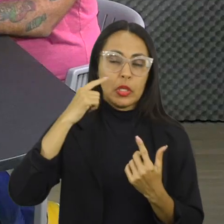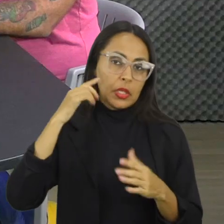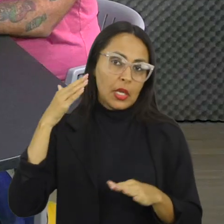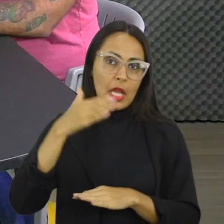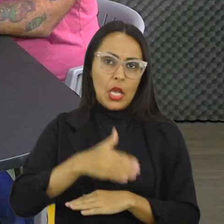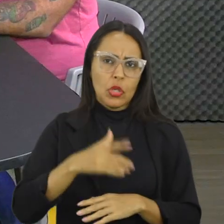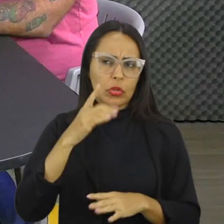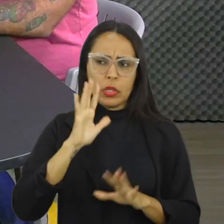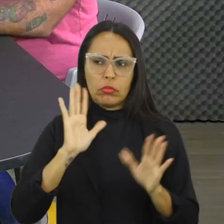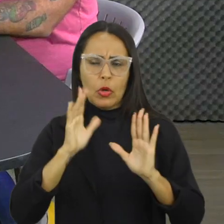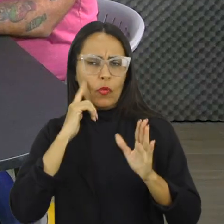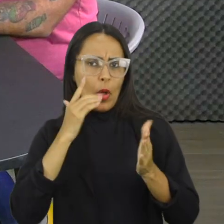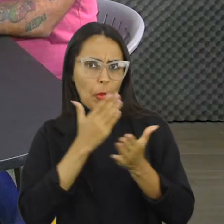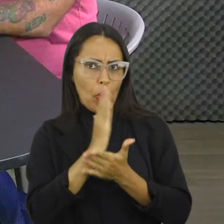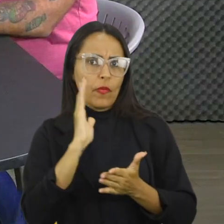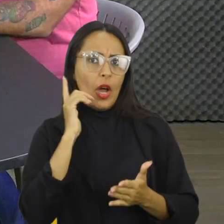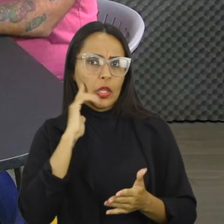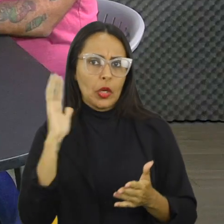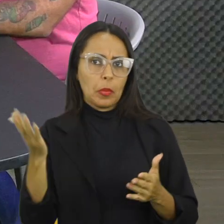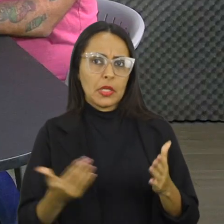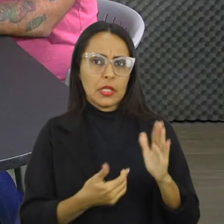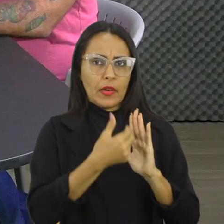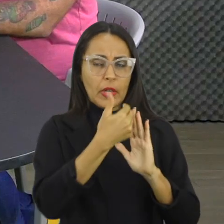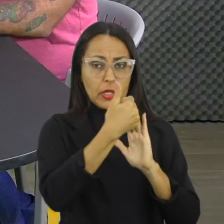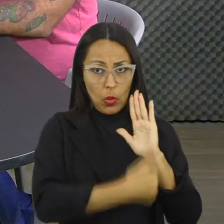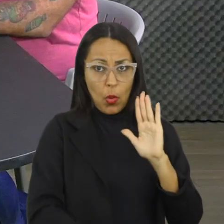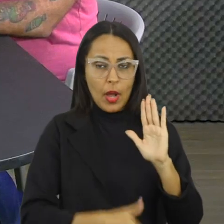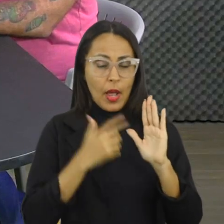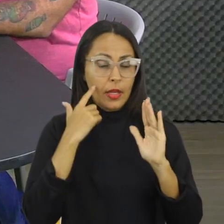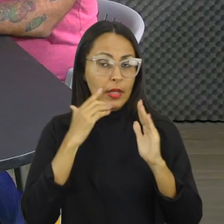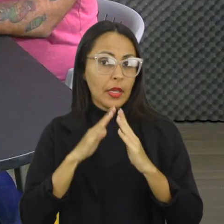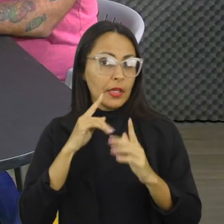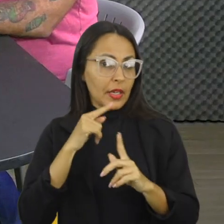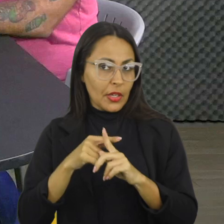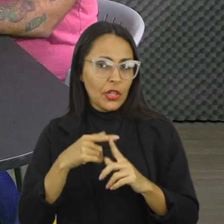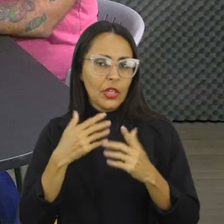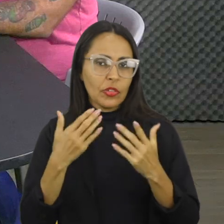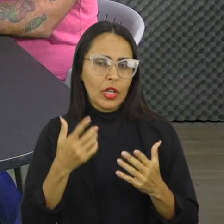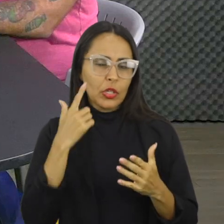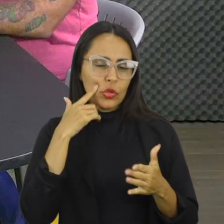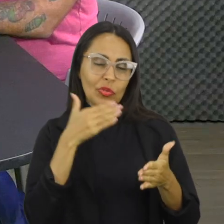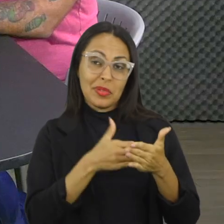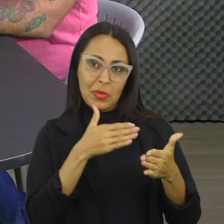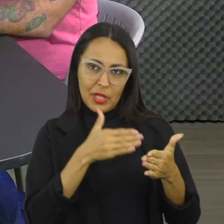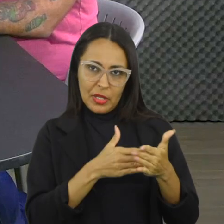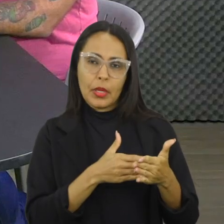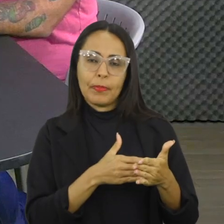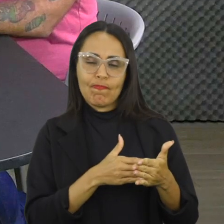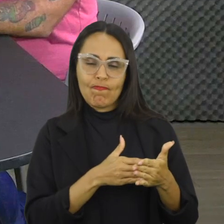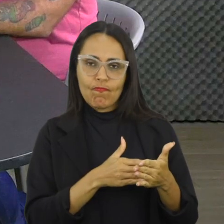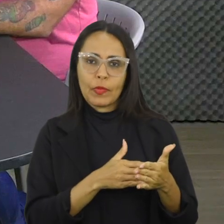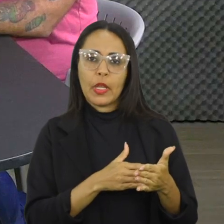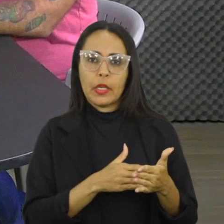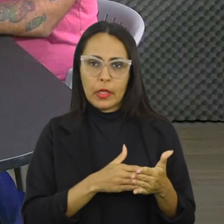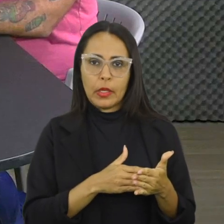MEC não aprovava, né? Precisava de ter uma carta de recomendação da igreja e, obviamente, isso limita, né, o acesso das pessoas.